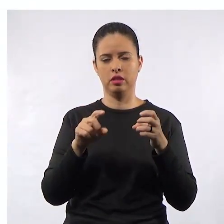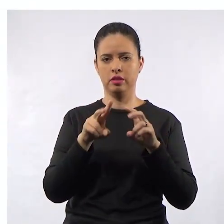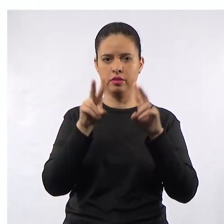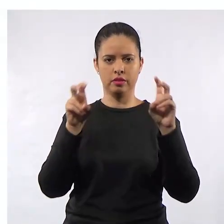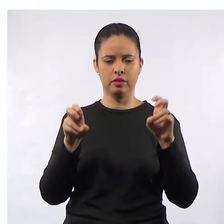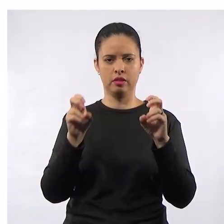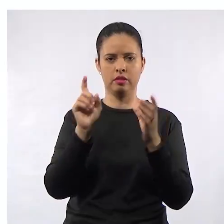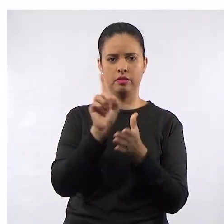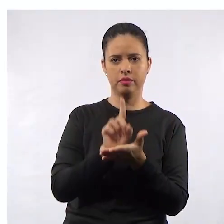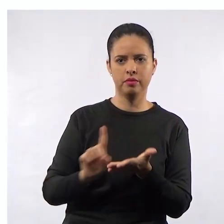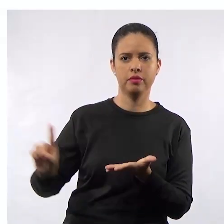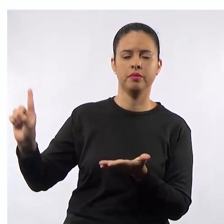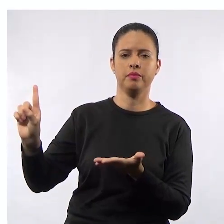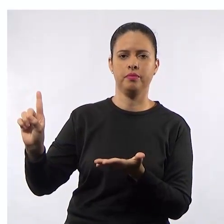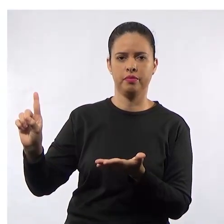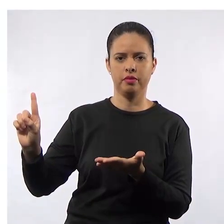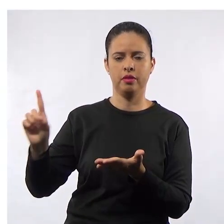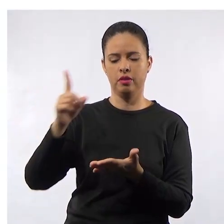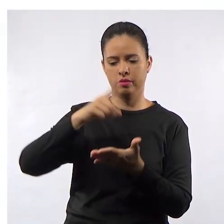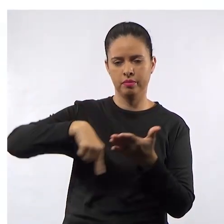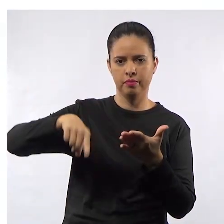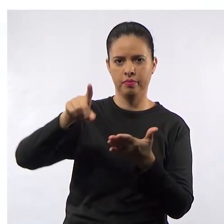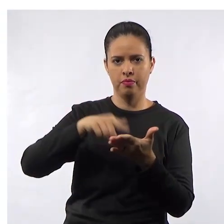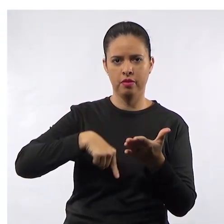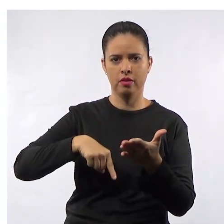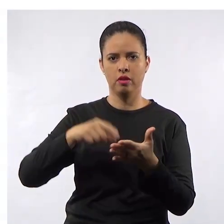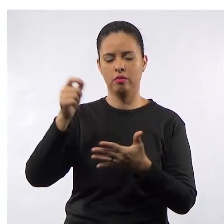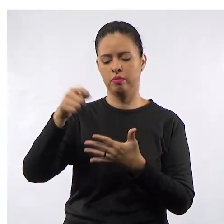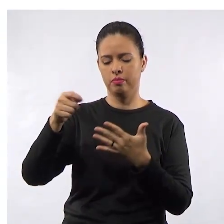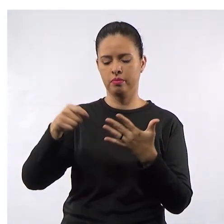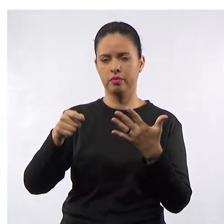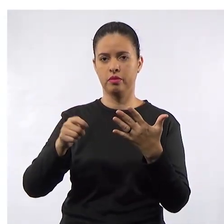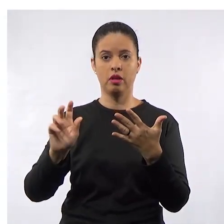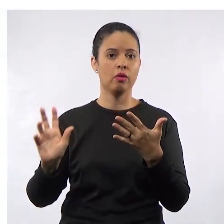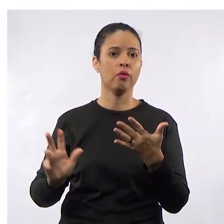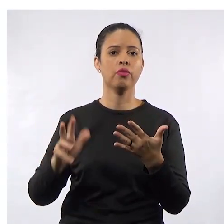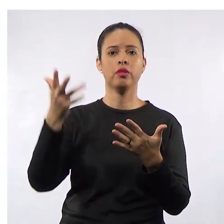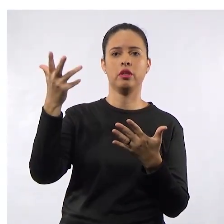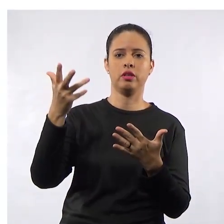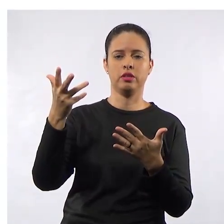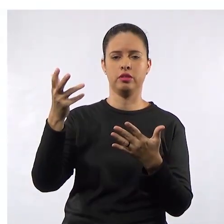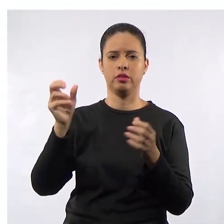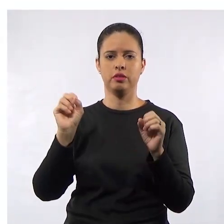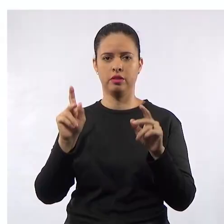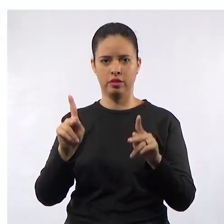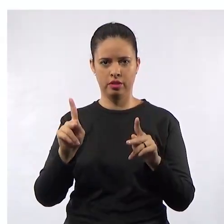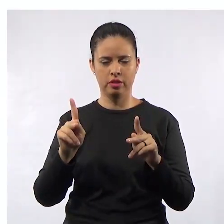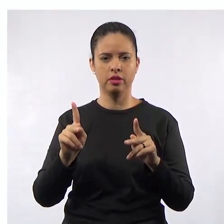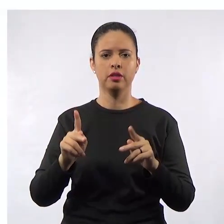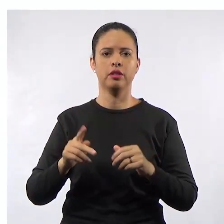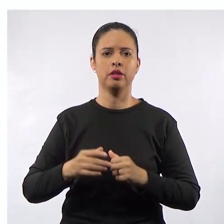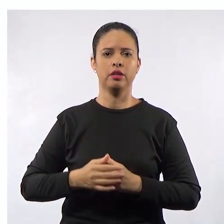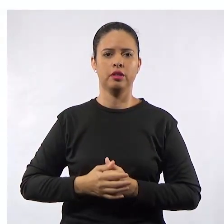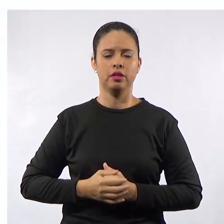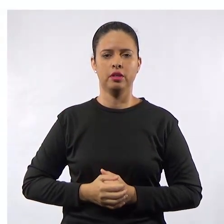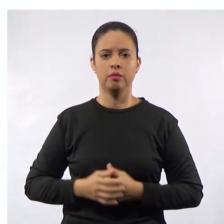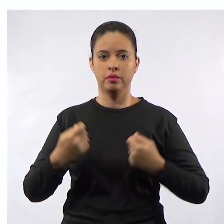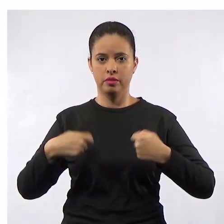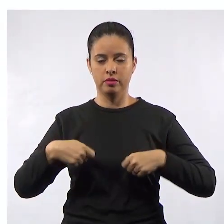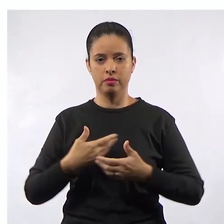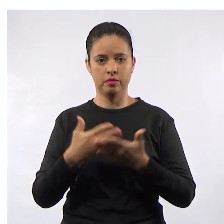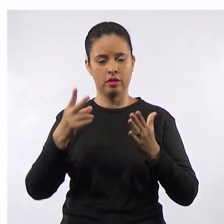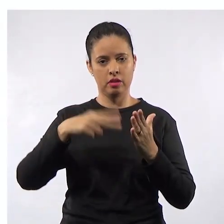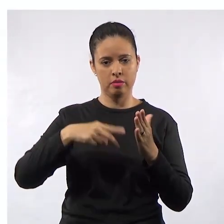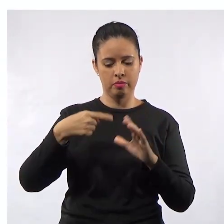essa questão da retirada dos sócios sobre a exclusão do sócio Quais são os fatores que geram essas duas ações aí tá precisando